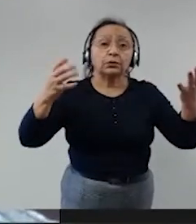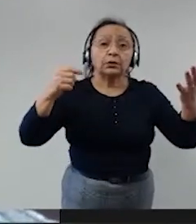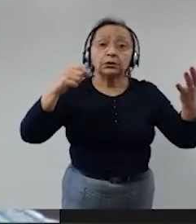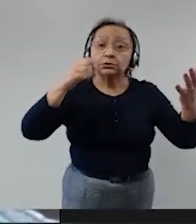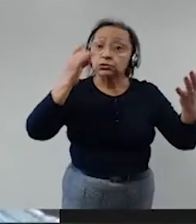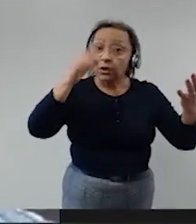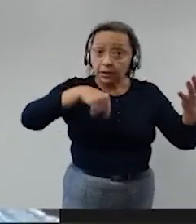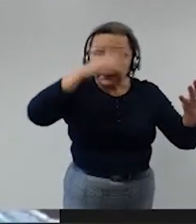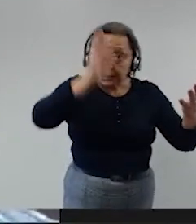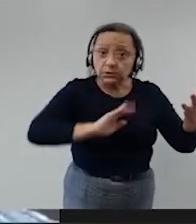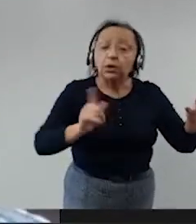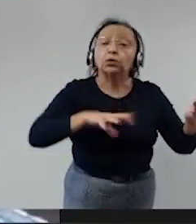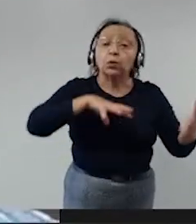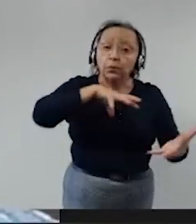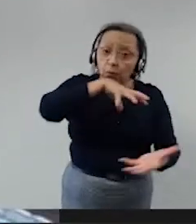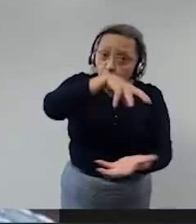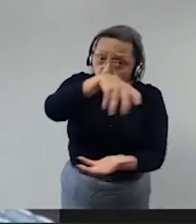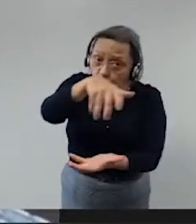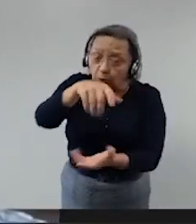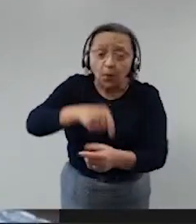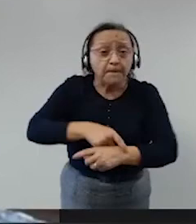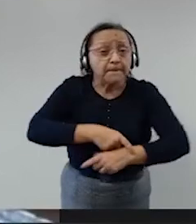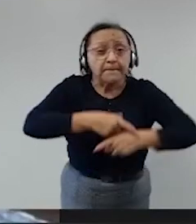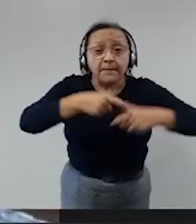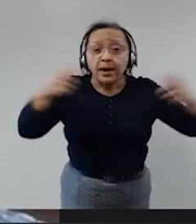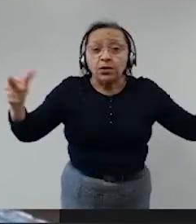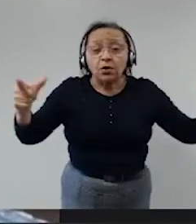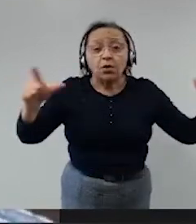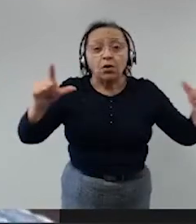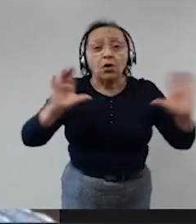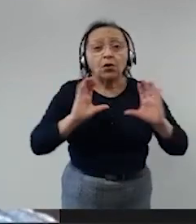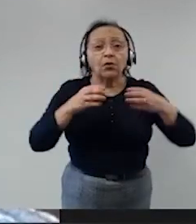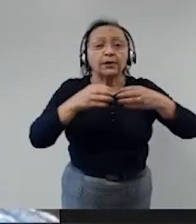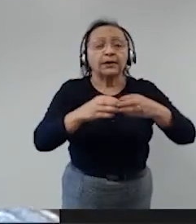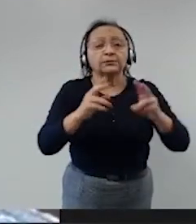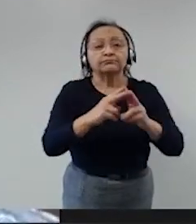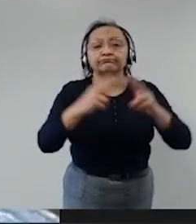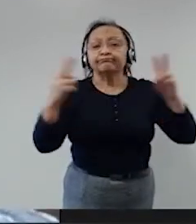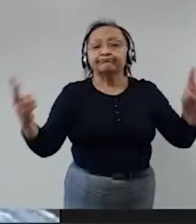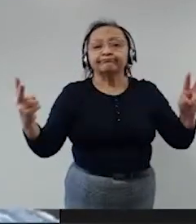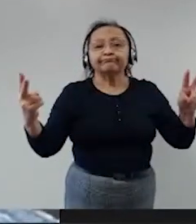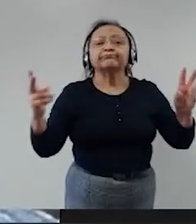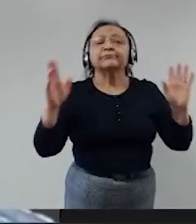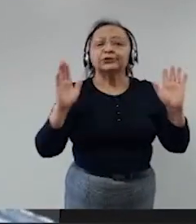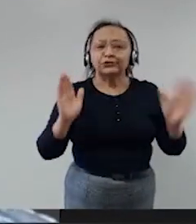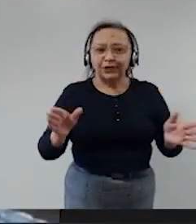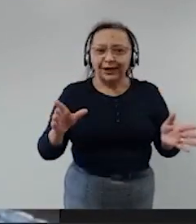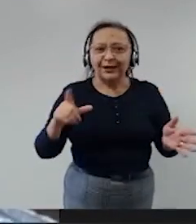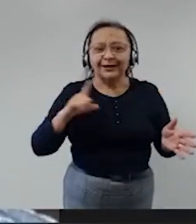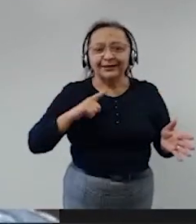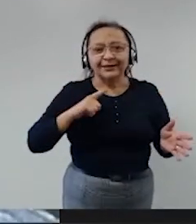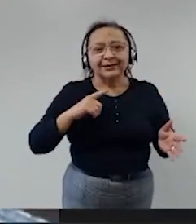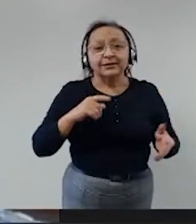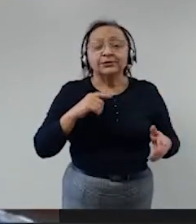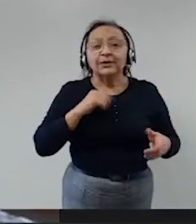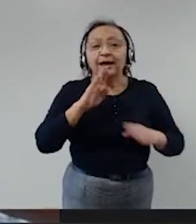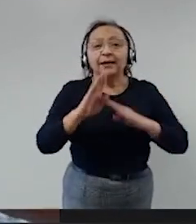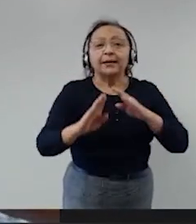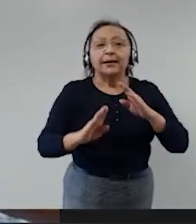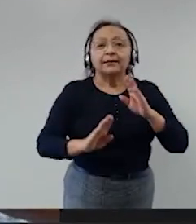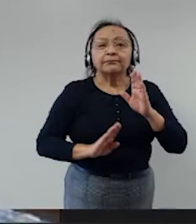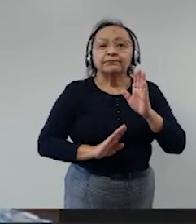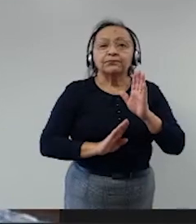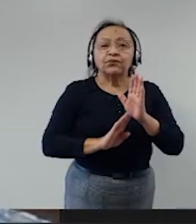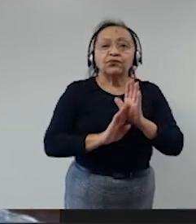inteiro. É o maior evento telepresencial que já aconteceu. Já ultrapassamos